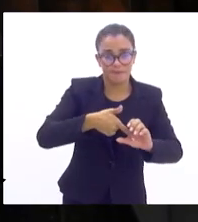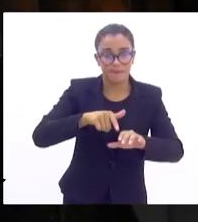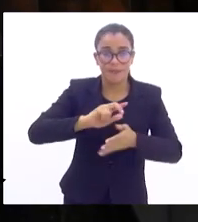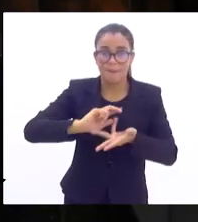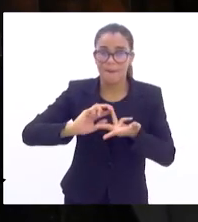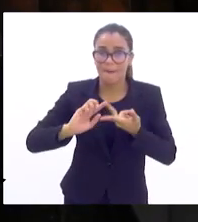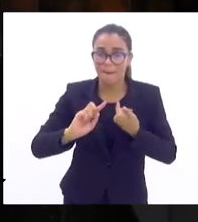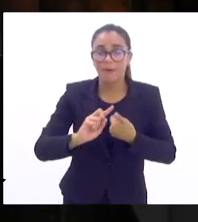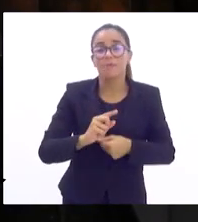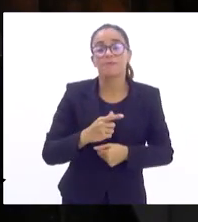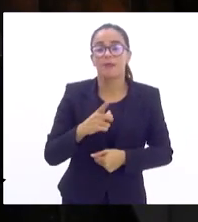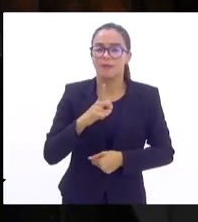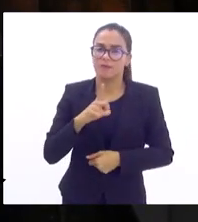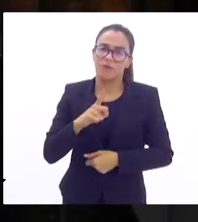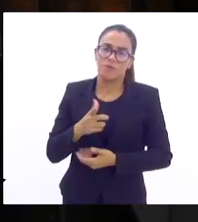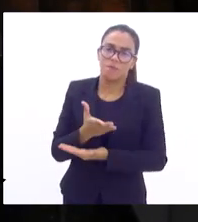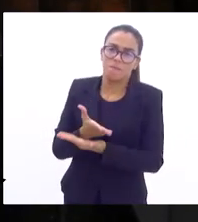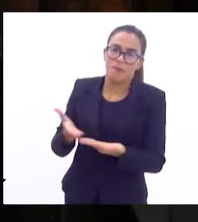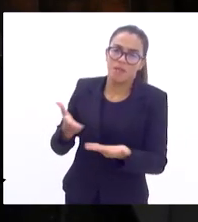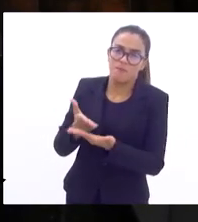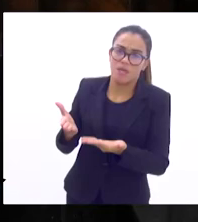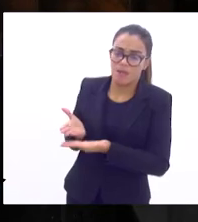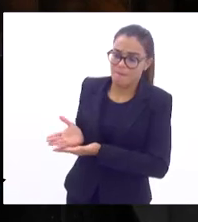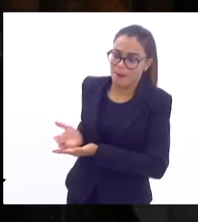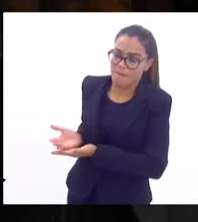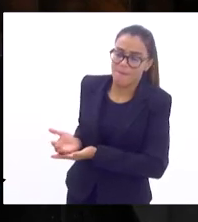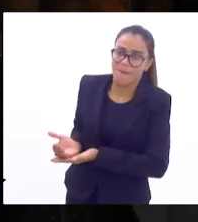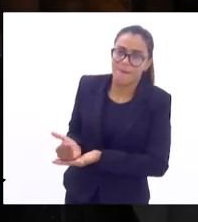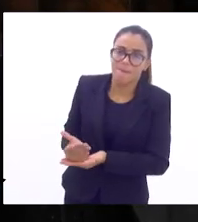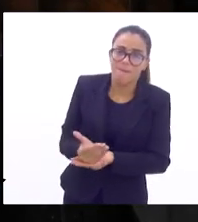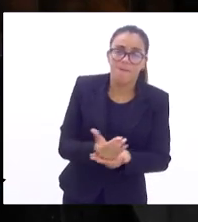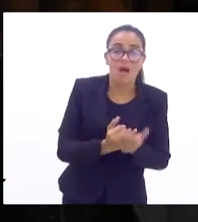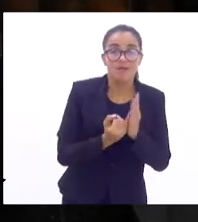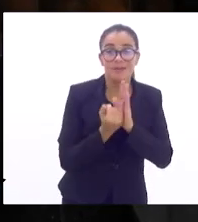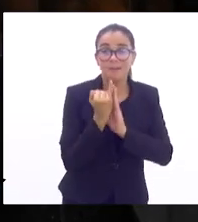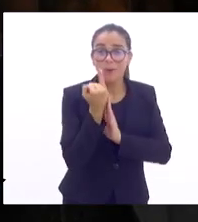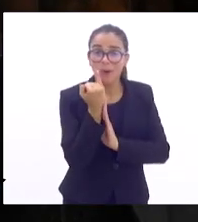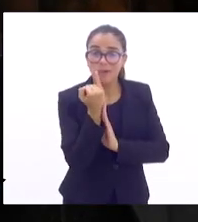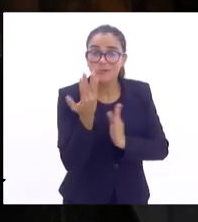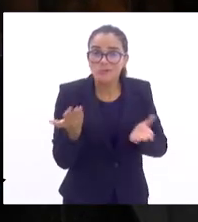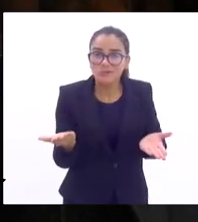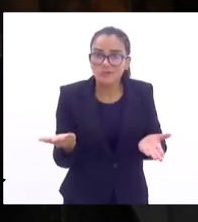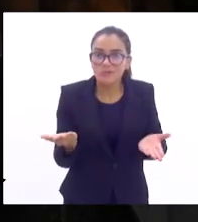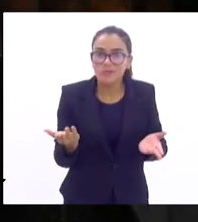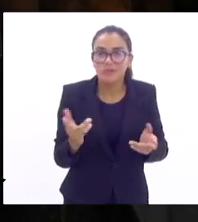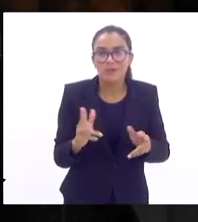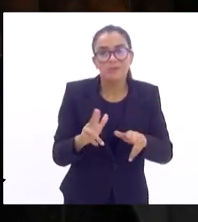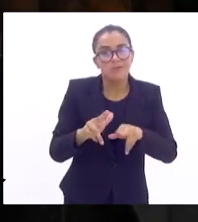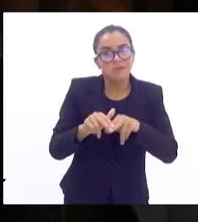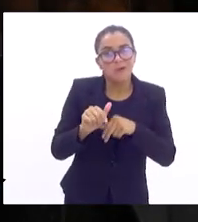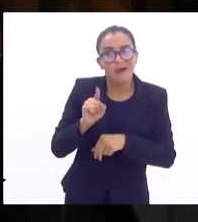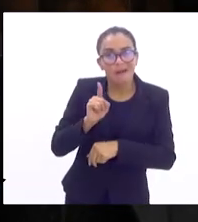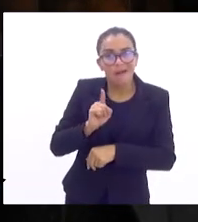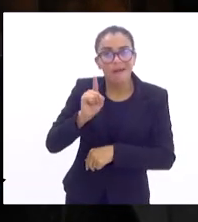com isso tivemos uma perda de receita brutal por ação da União